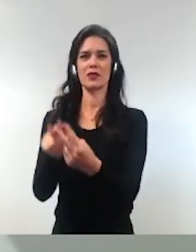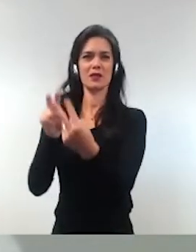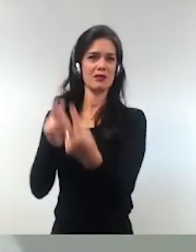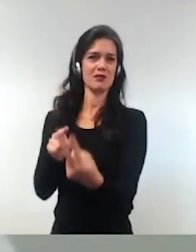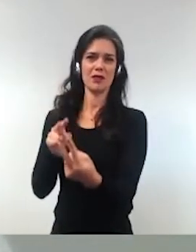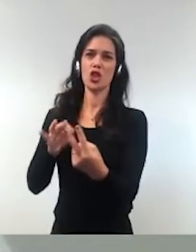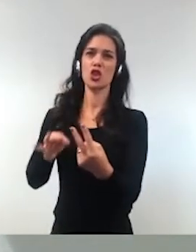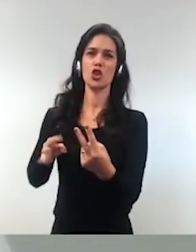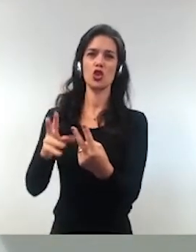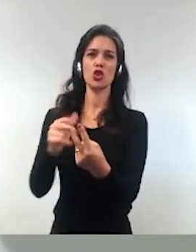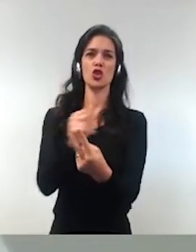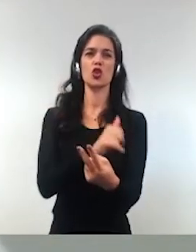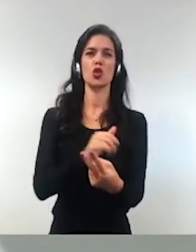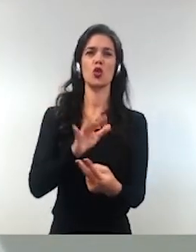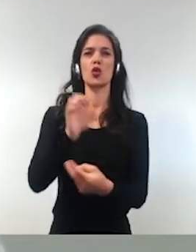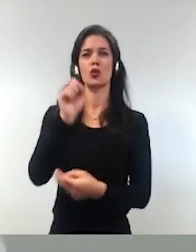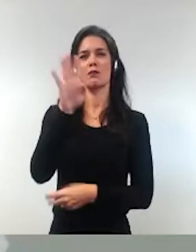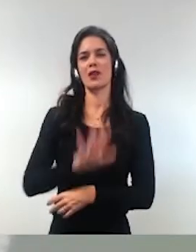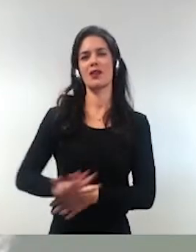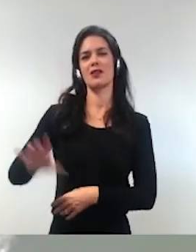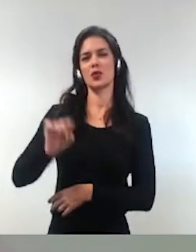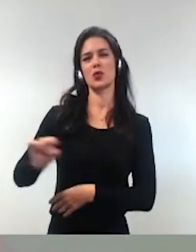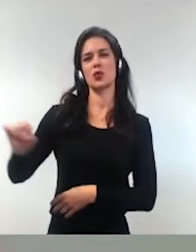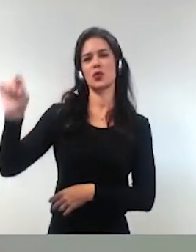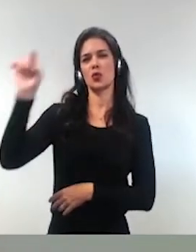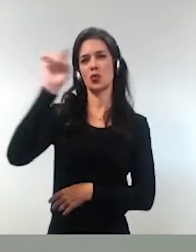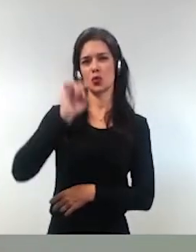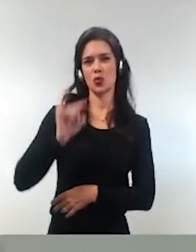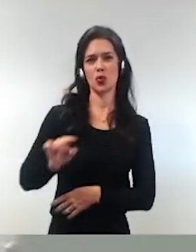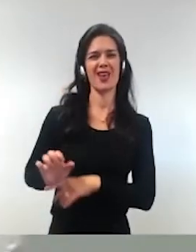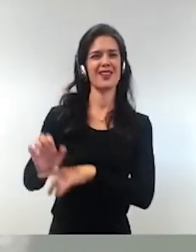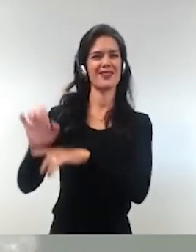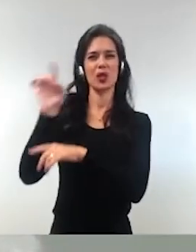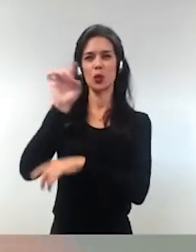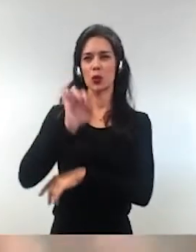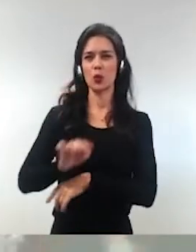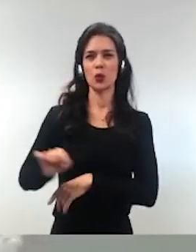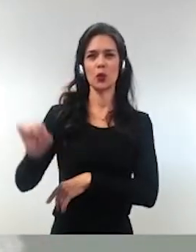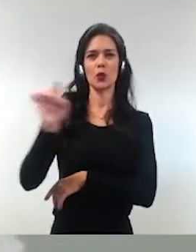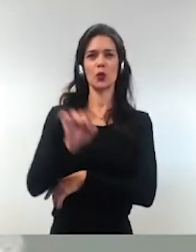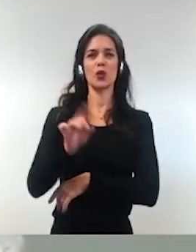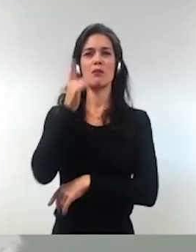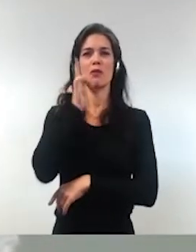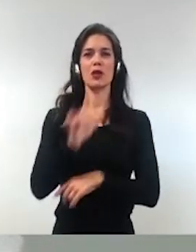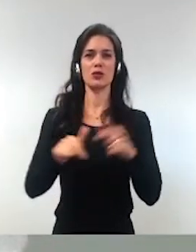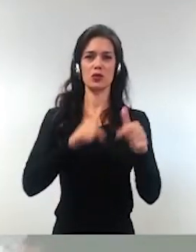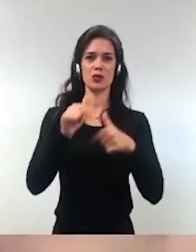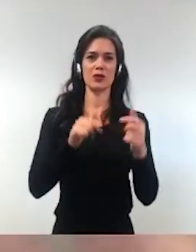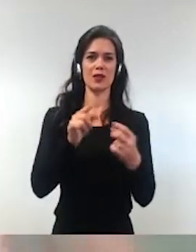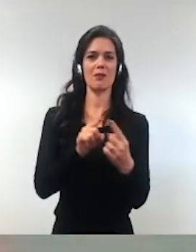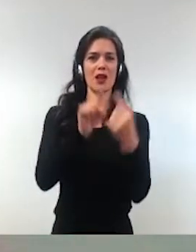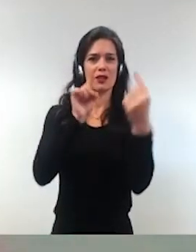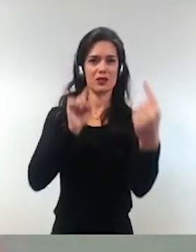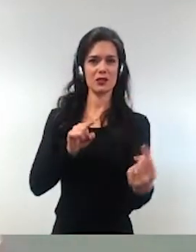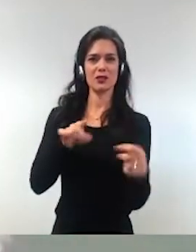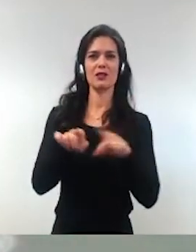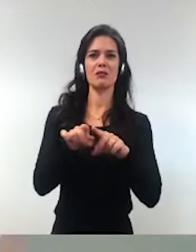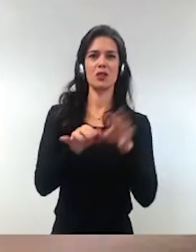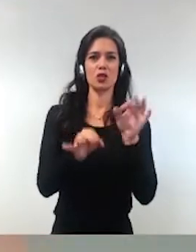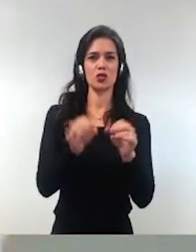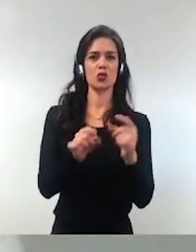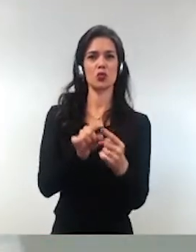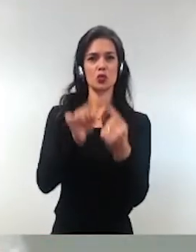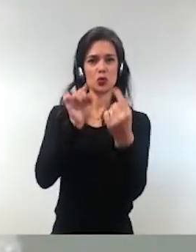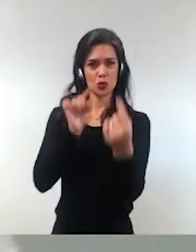em todas as unidades da federação. Então, a ideia de produzir o trabalho à distância, produzir a justiça à distância,